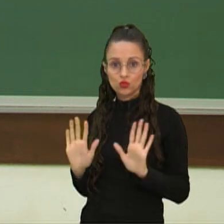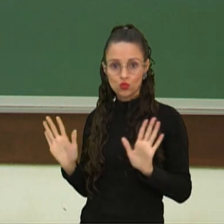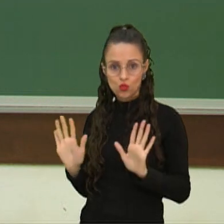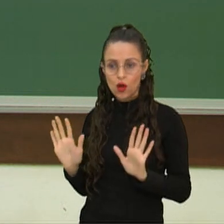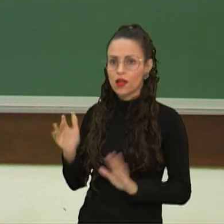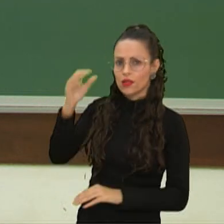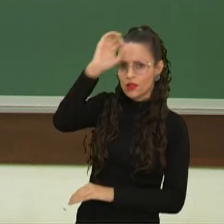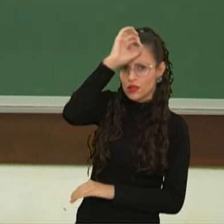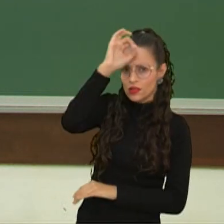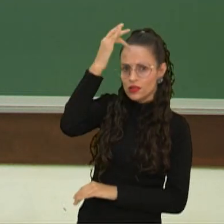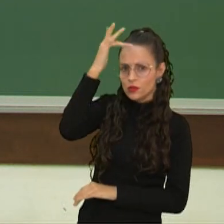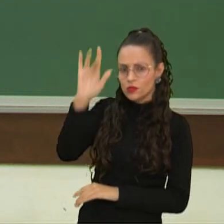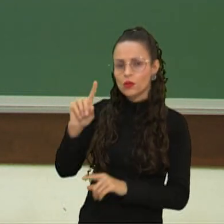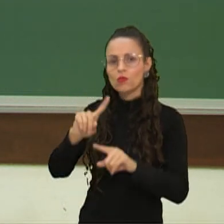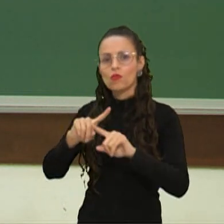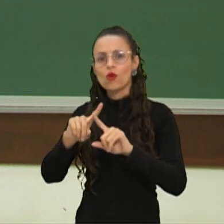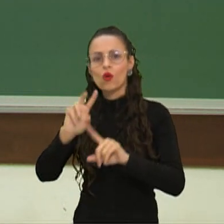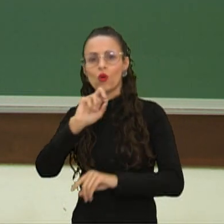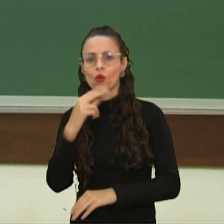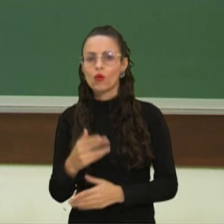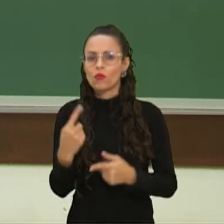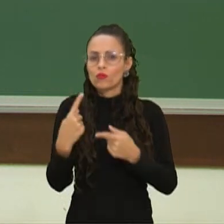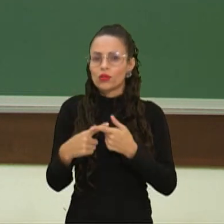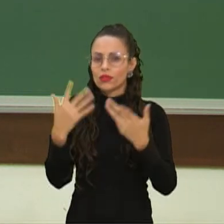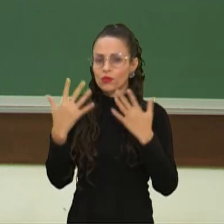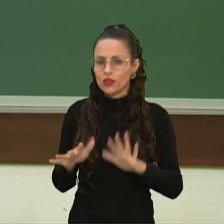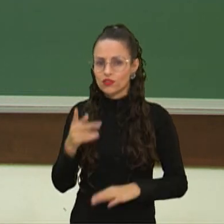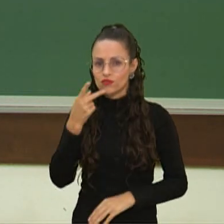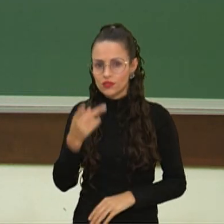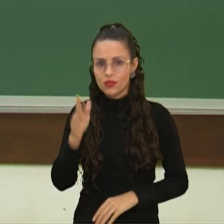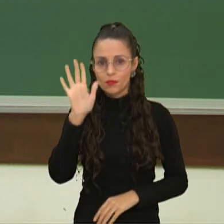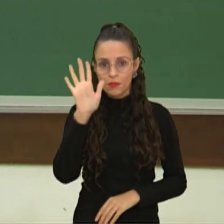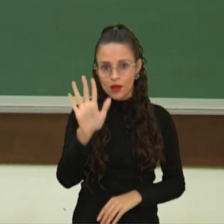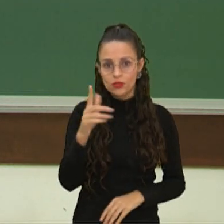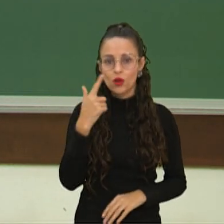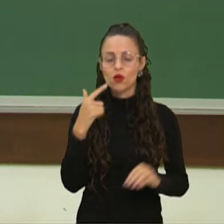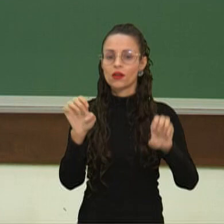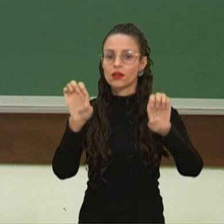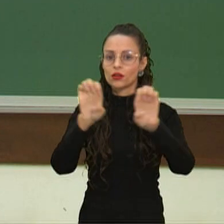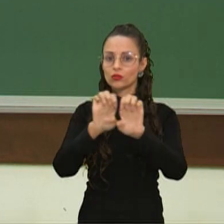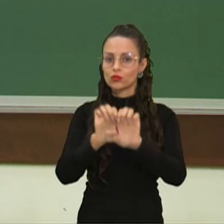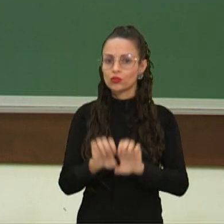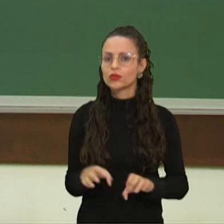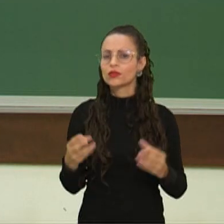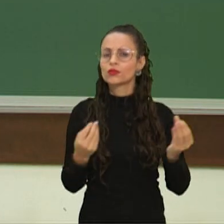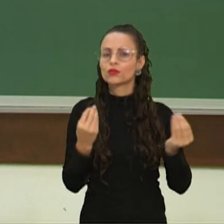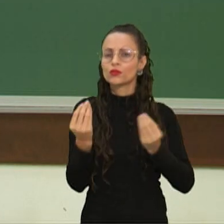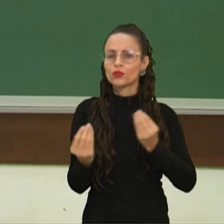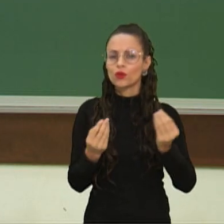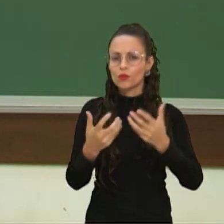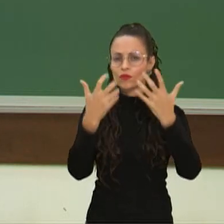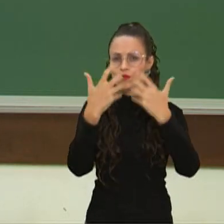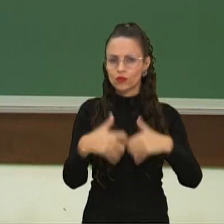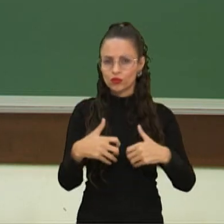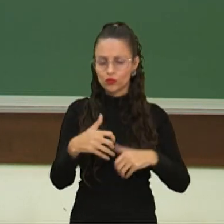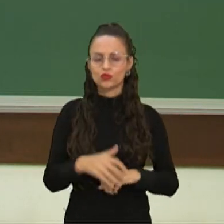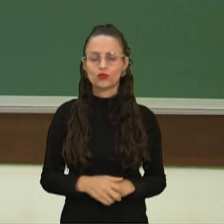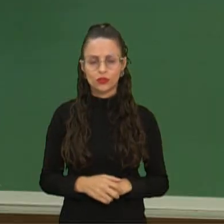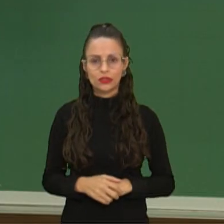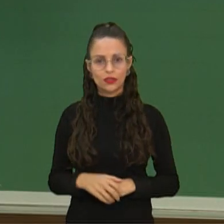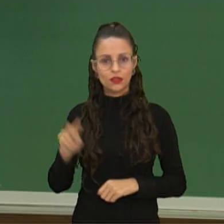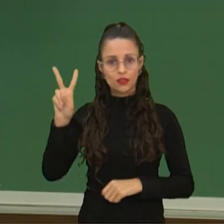não sabe, ou porque prefere não dizer. Agora, vamos ver estruturalmente como que funciona a voz